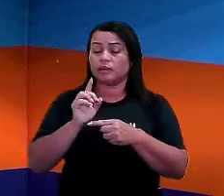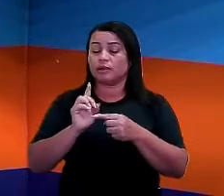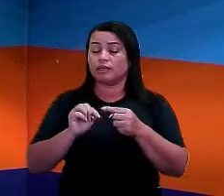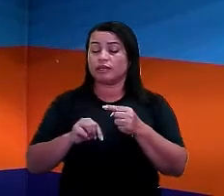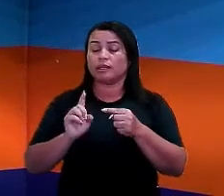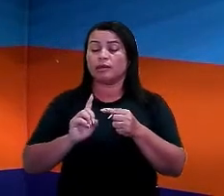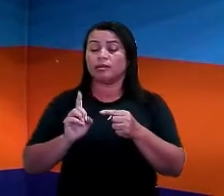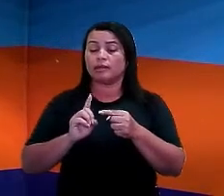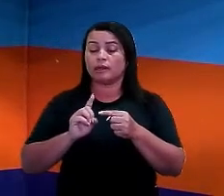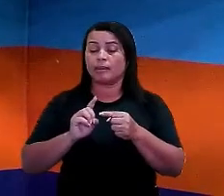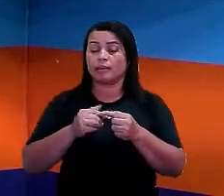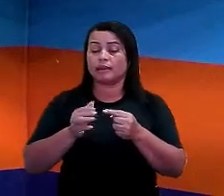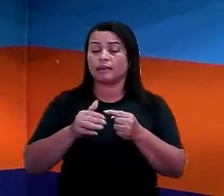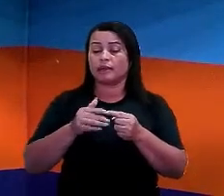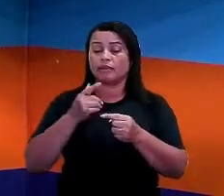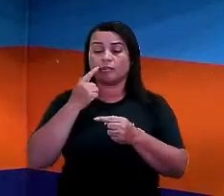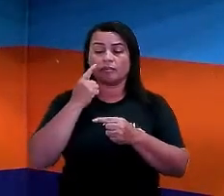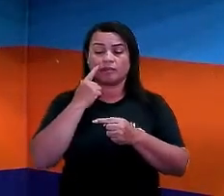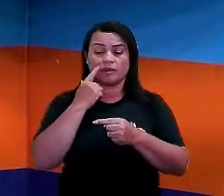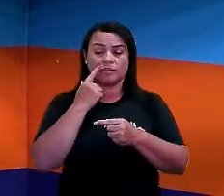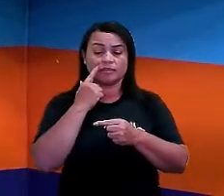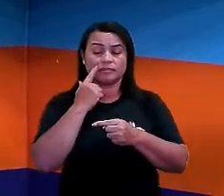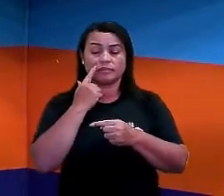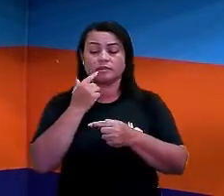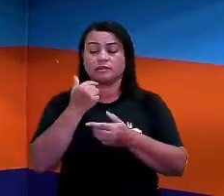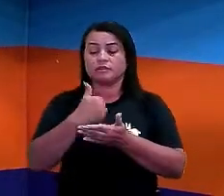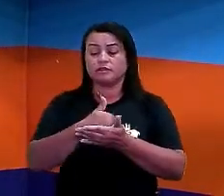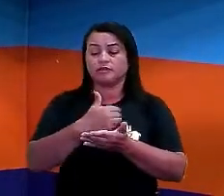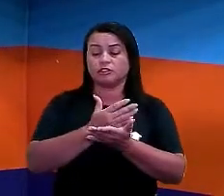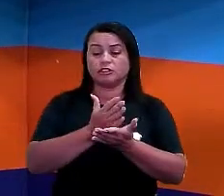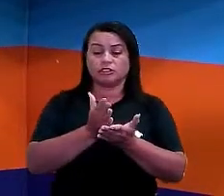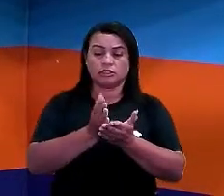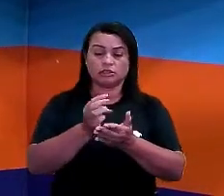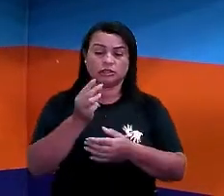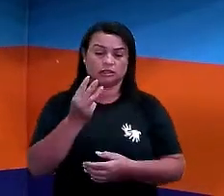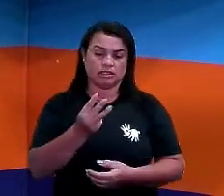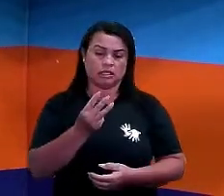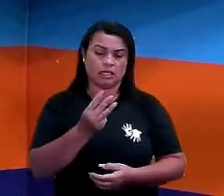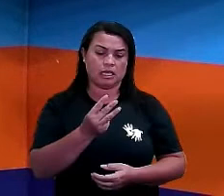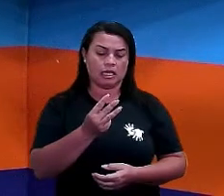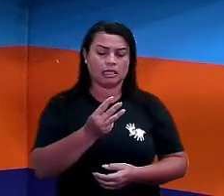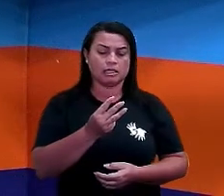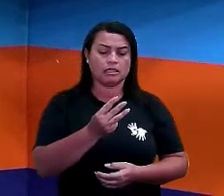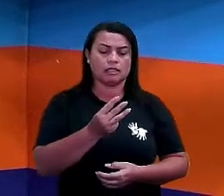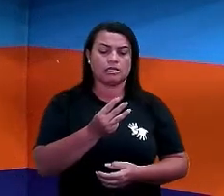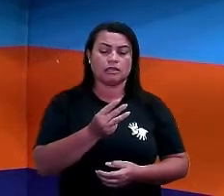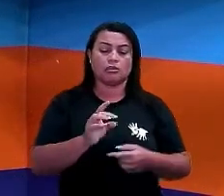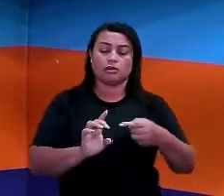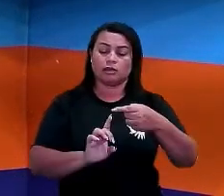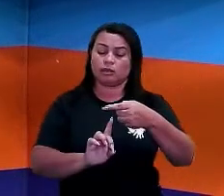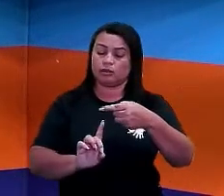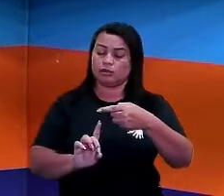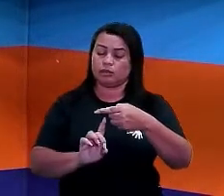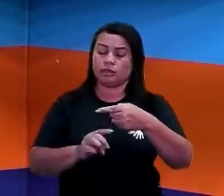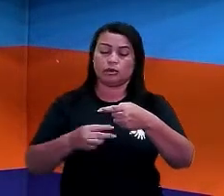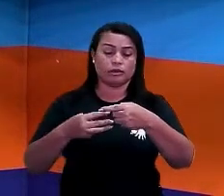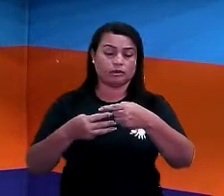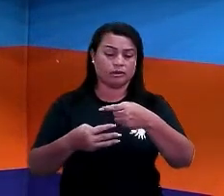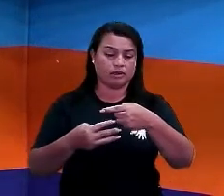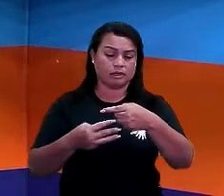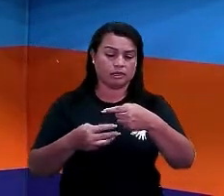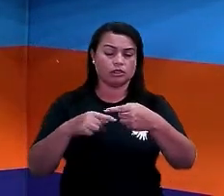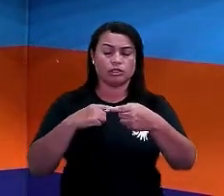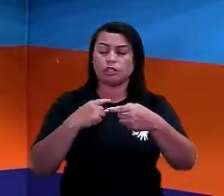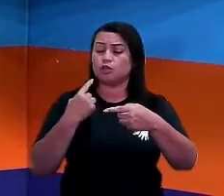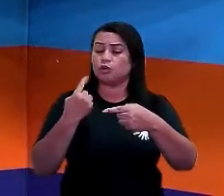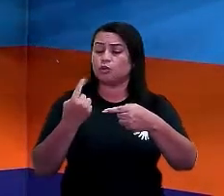mesmo jeitinho o pensamento. Foi dividido em 3, então o denominador vai ser 3. E aí só tem